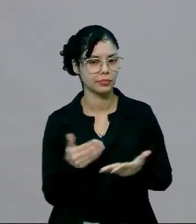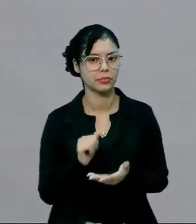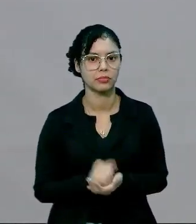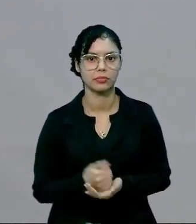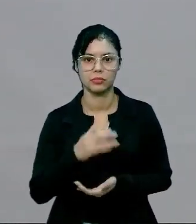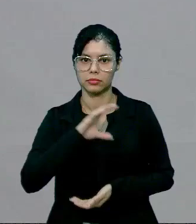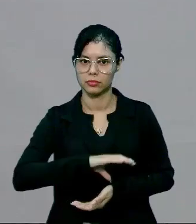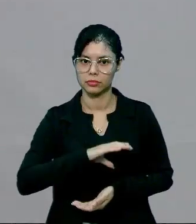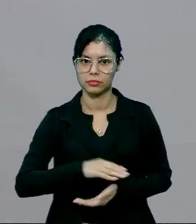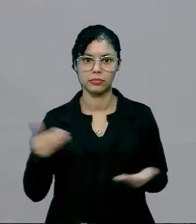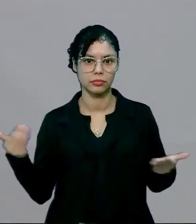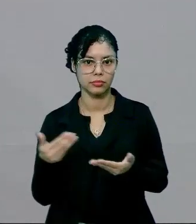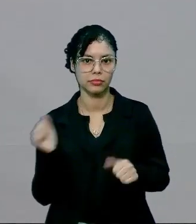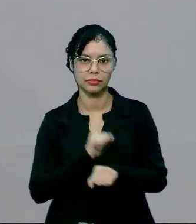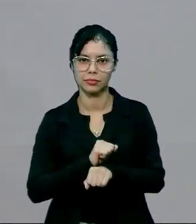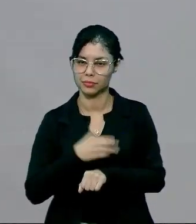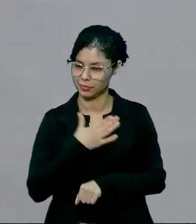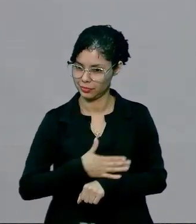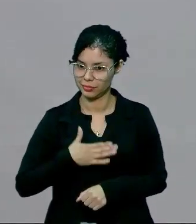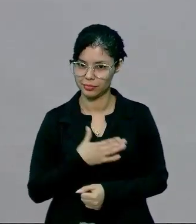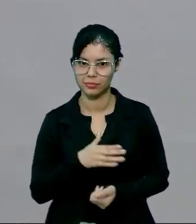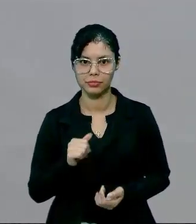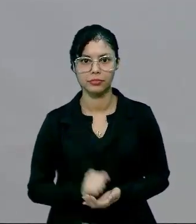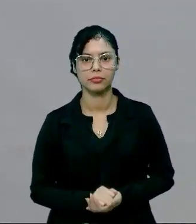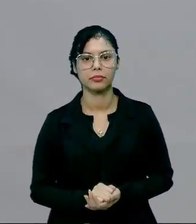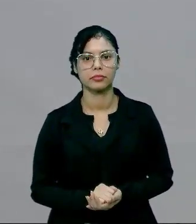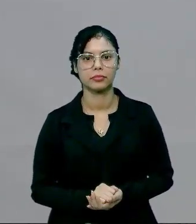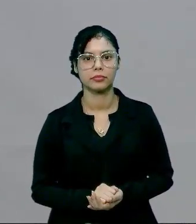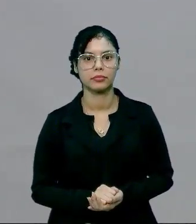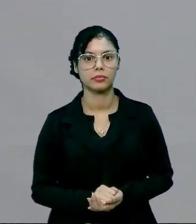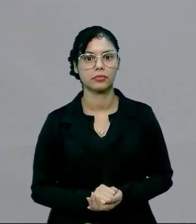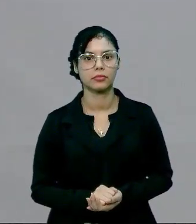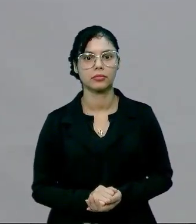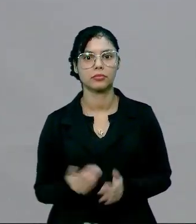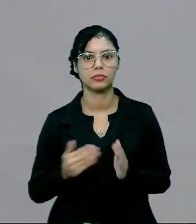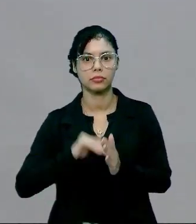De língua portuguesa de hoje. Eu espero que vocês tenham gostado.